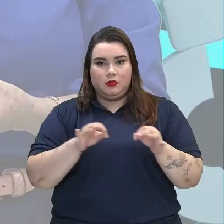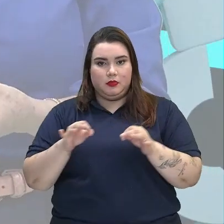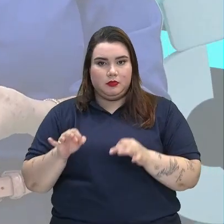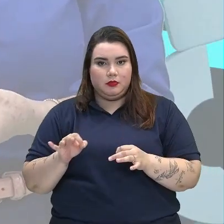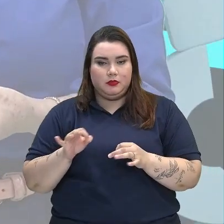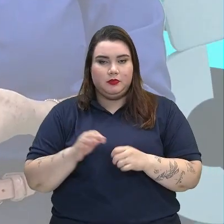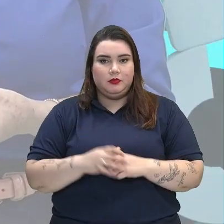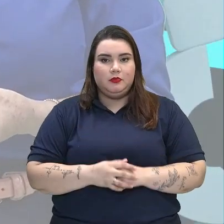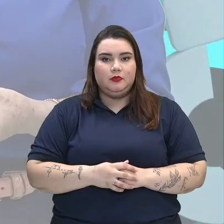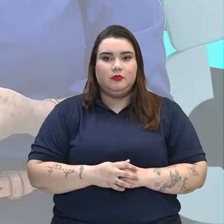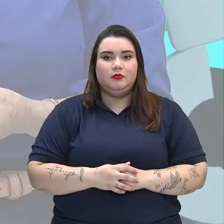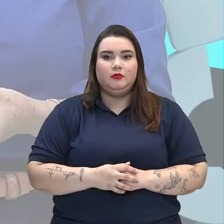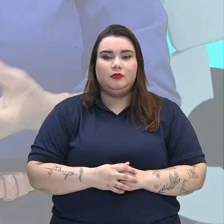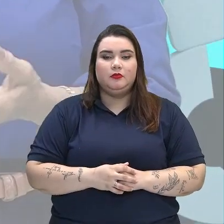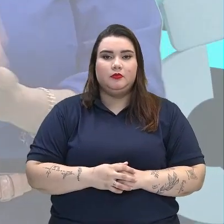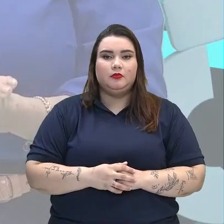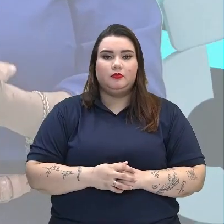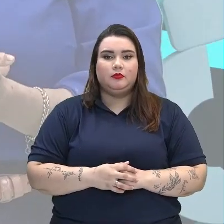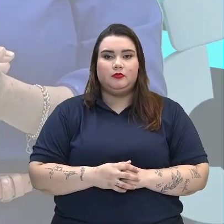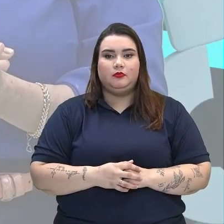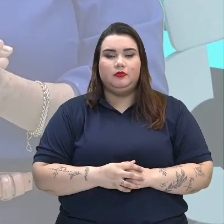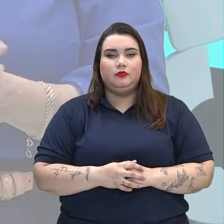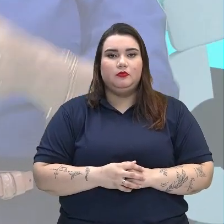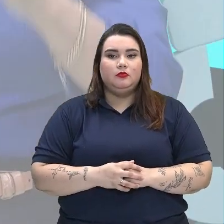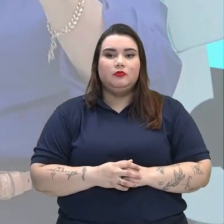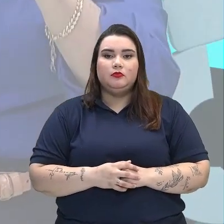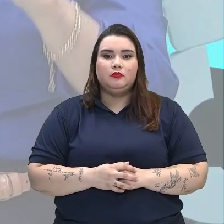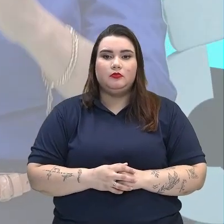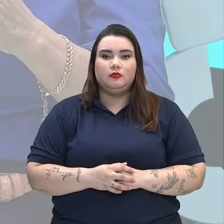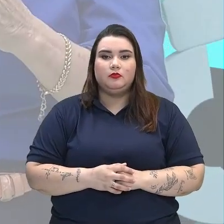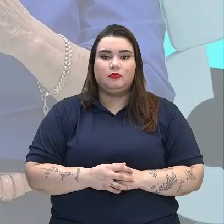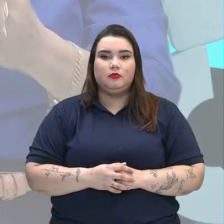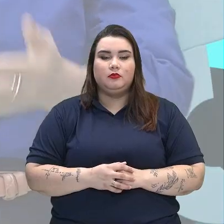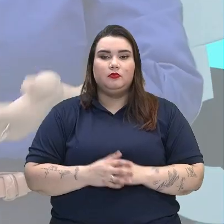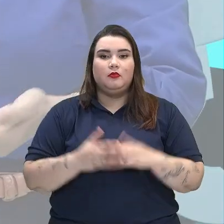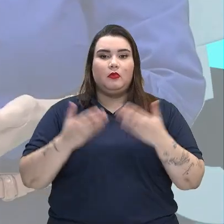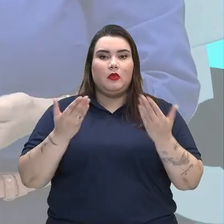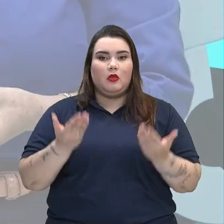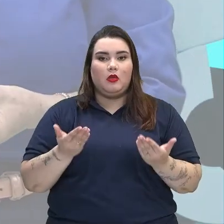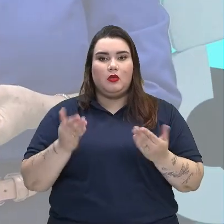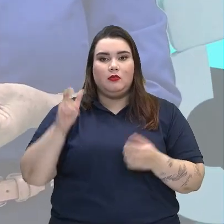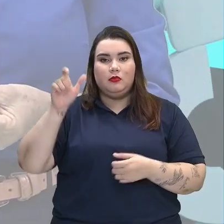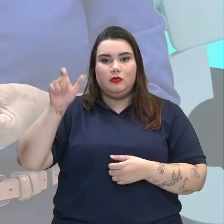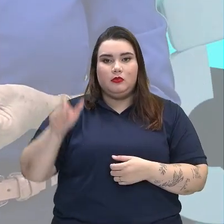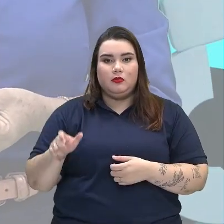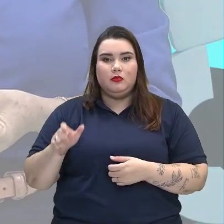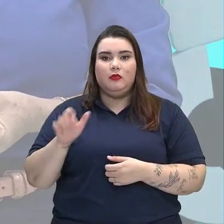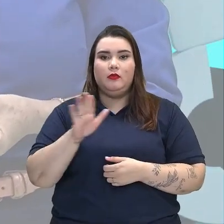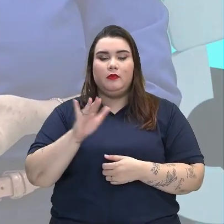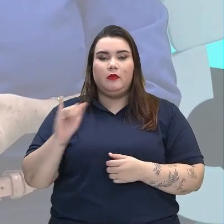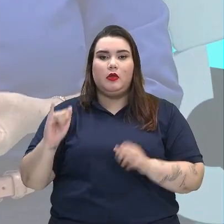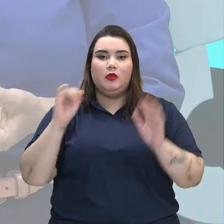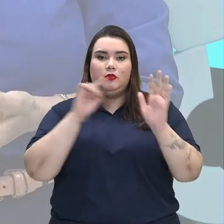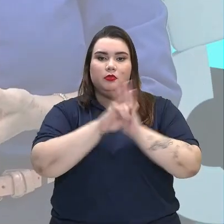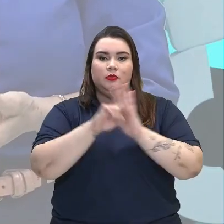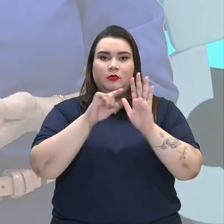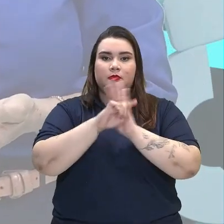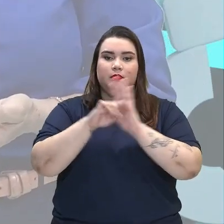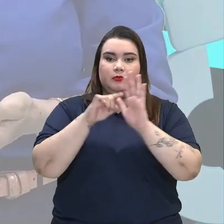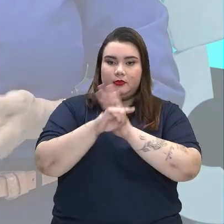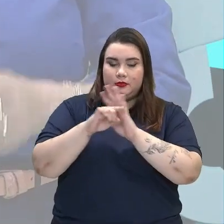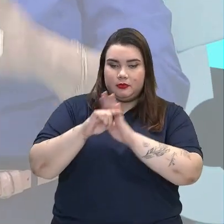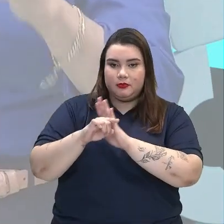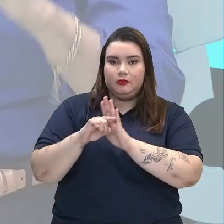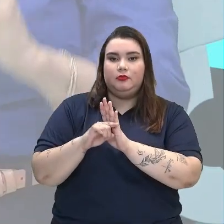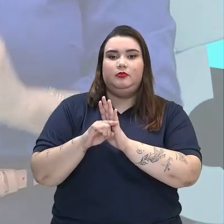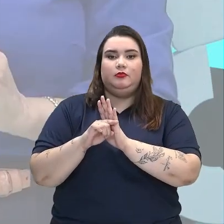um, o papel do entrevistado é outro. Ou seja, o entrevistador, ele vai conduzir as perguntas, as